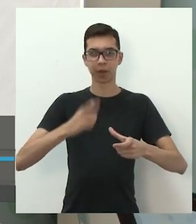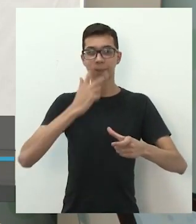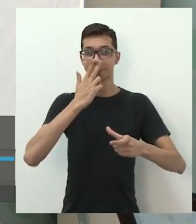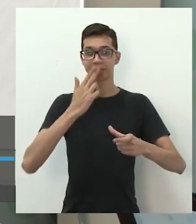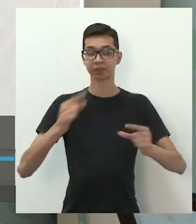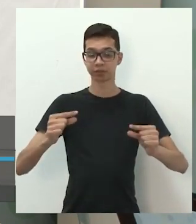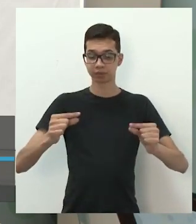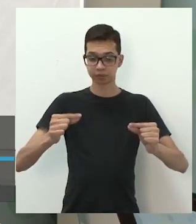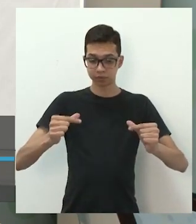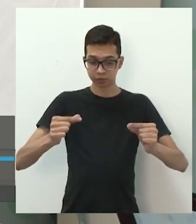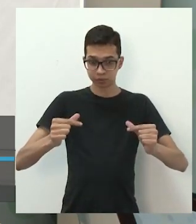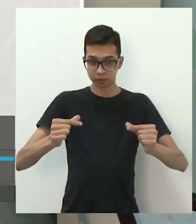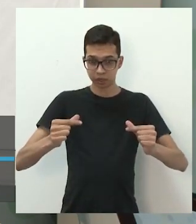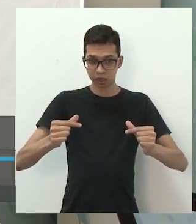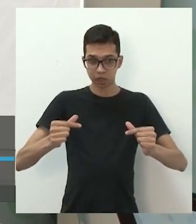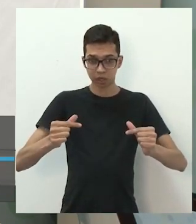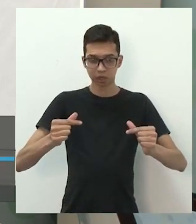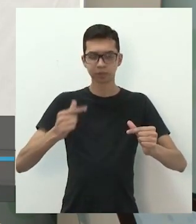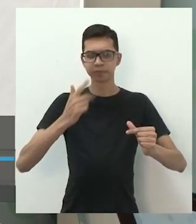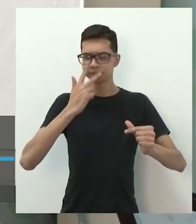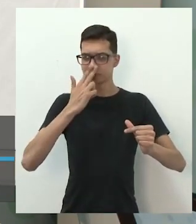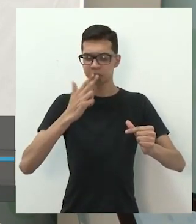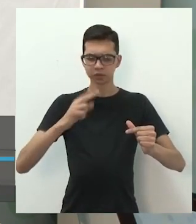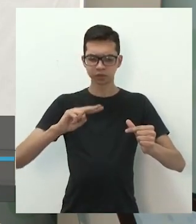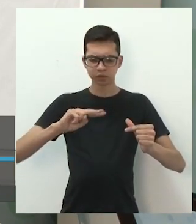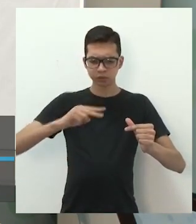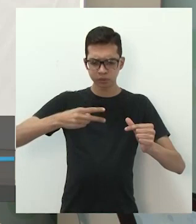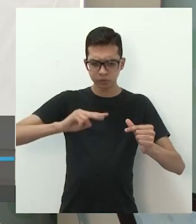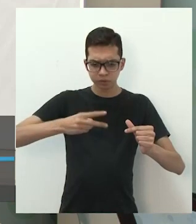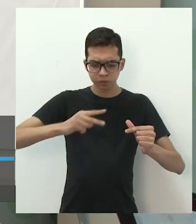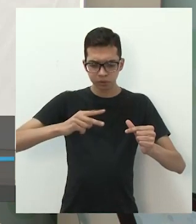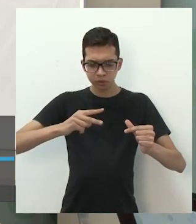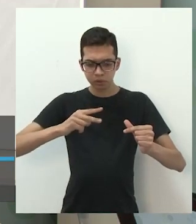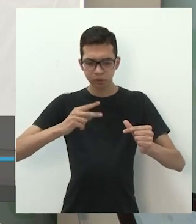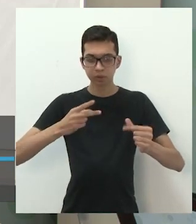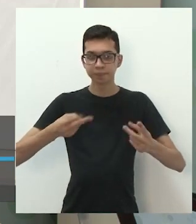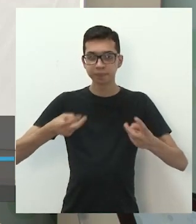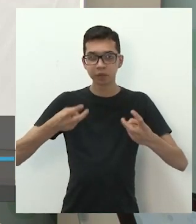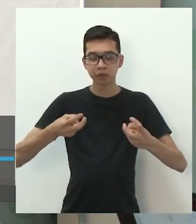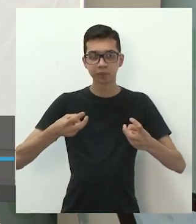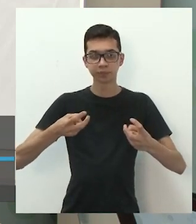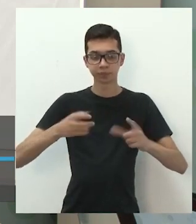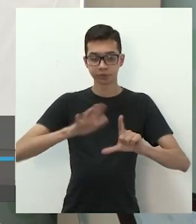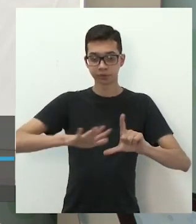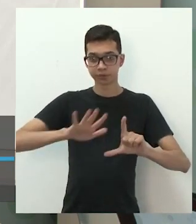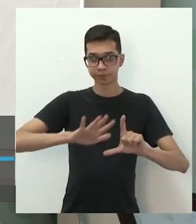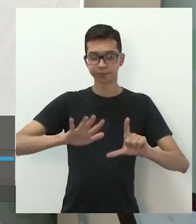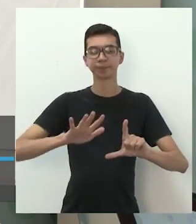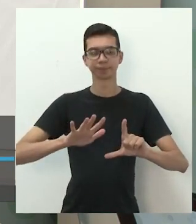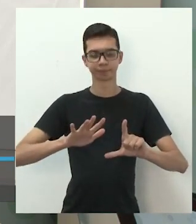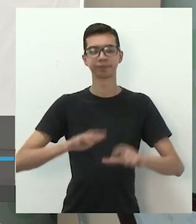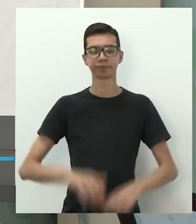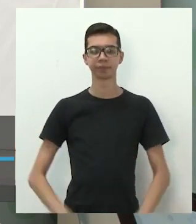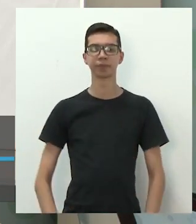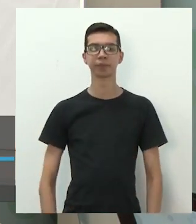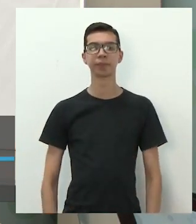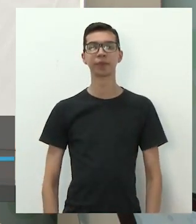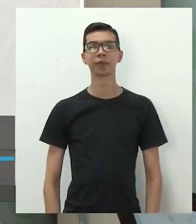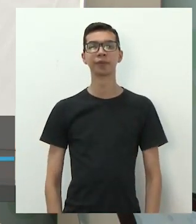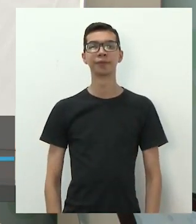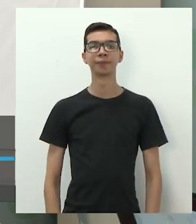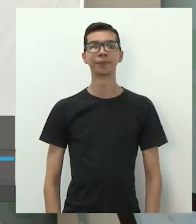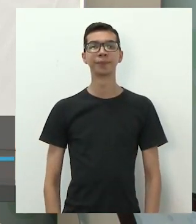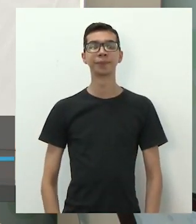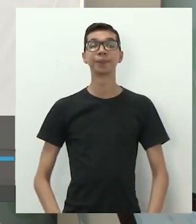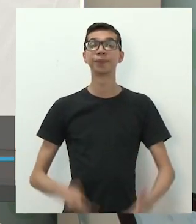cordinhas, você tinha essa impressão também de ilusão, justamente por causa da persistência retiniana. Tá? Olha só. Então,